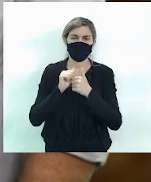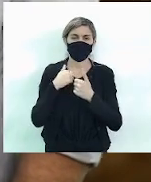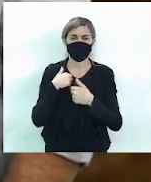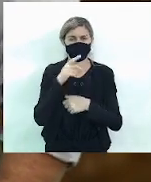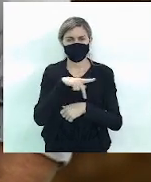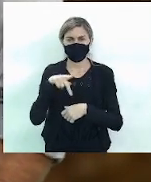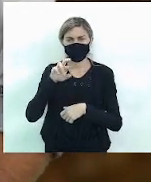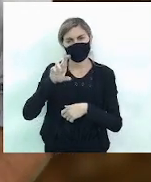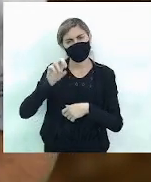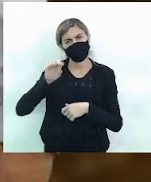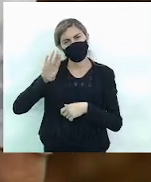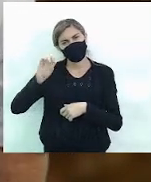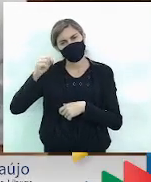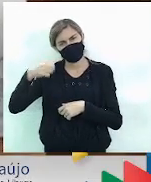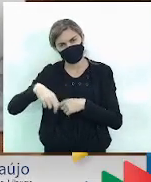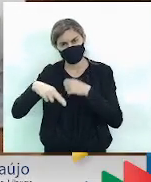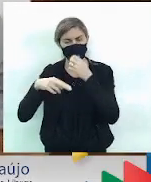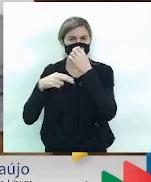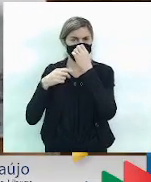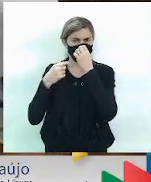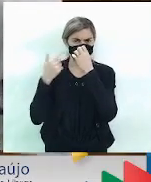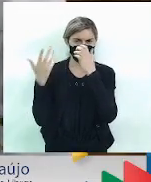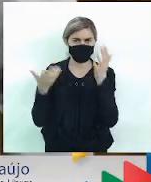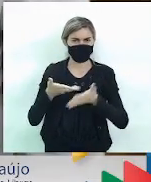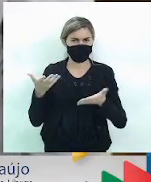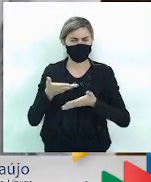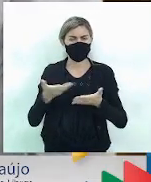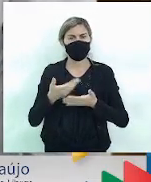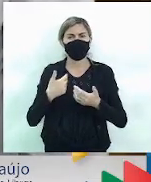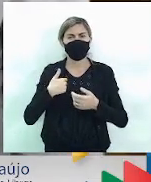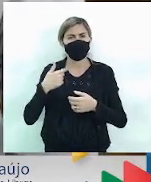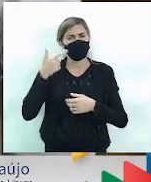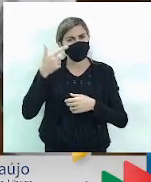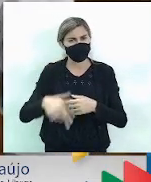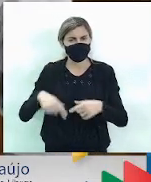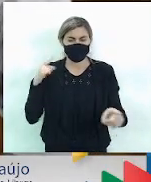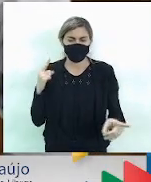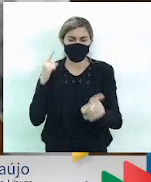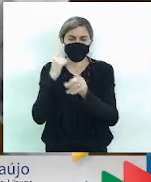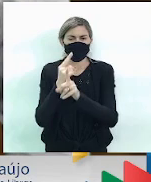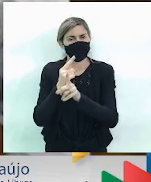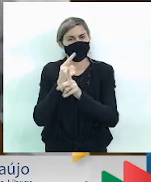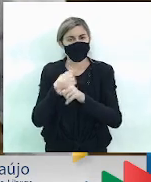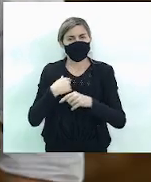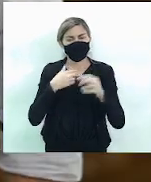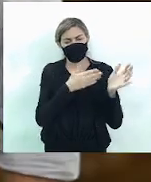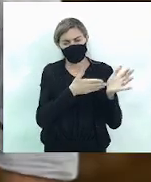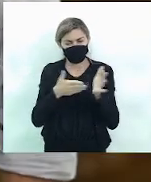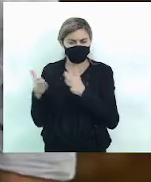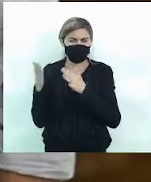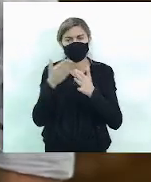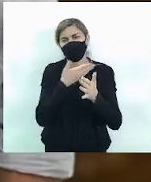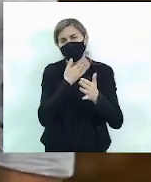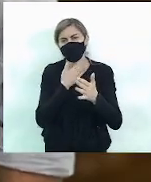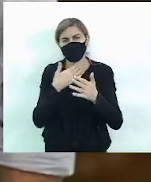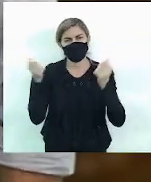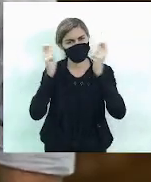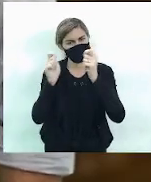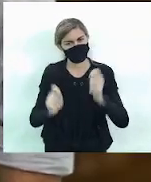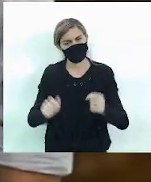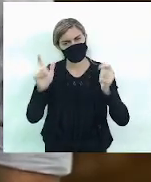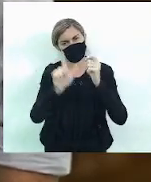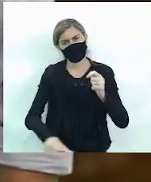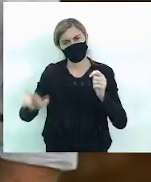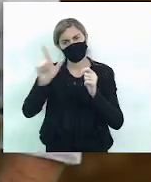Eu sou o professor Robson Anselmo Tavares e hoje nós temos mais um encontro da nossa série Papo Artístico